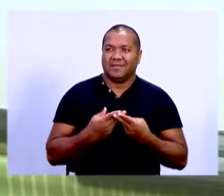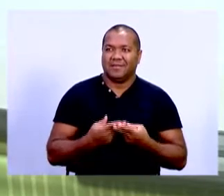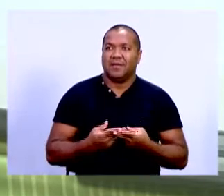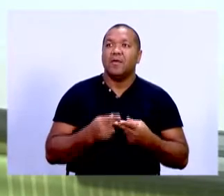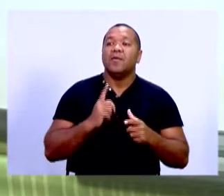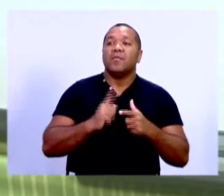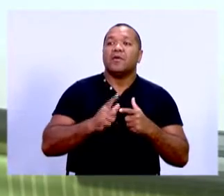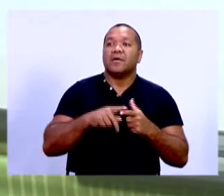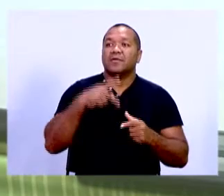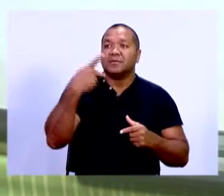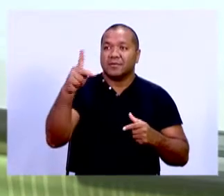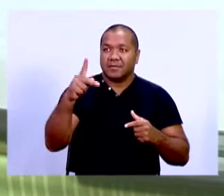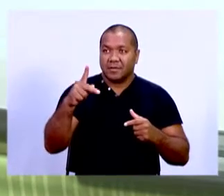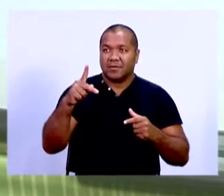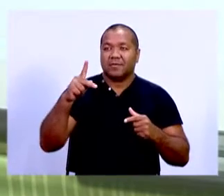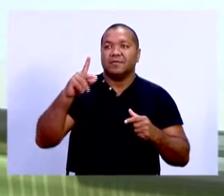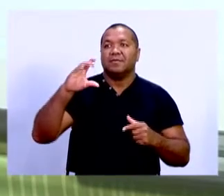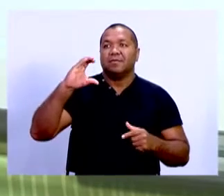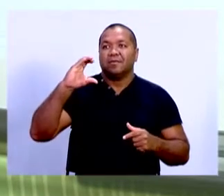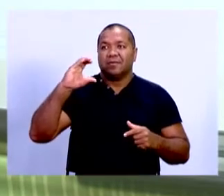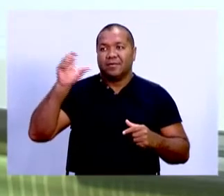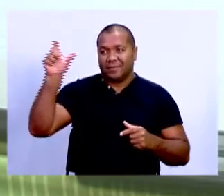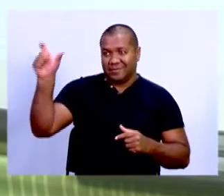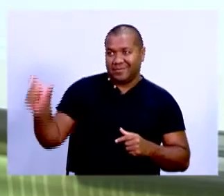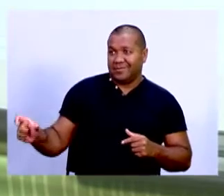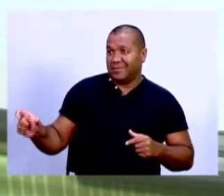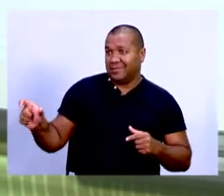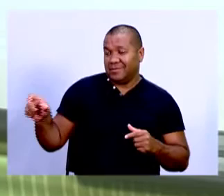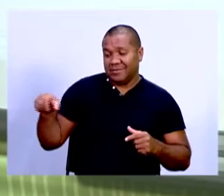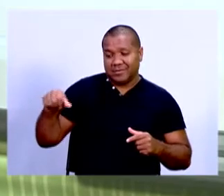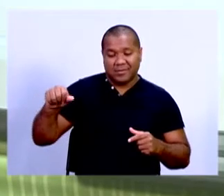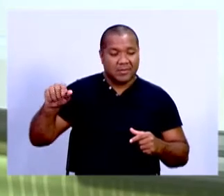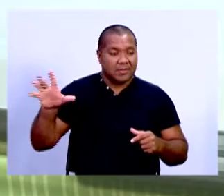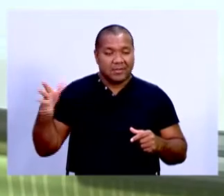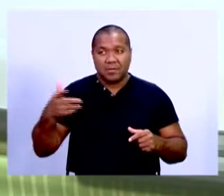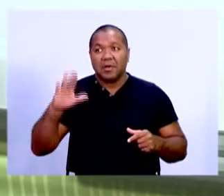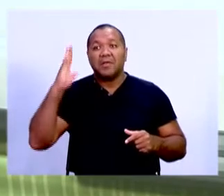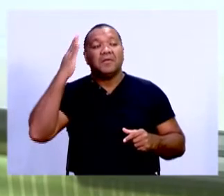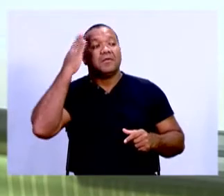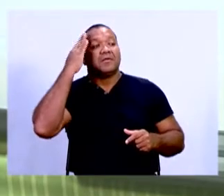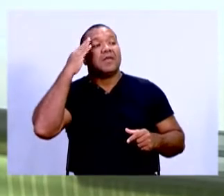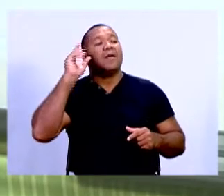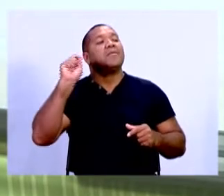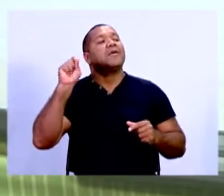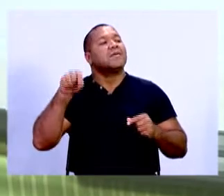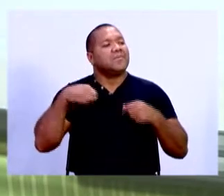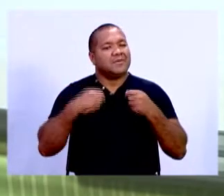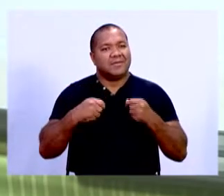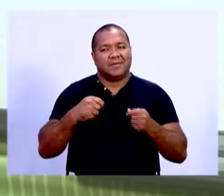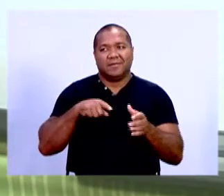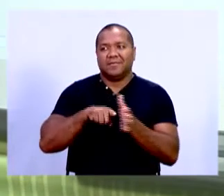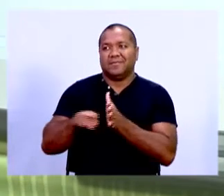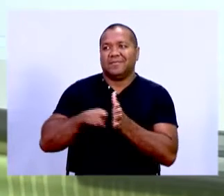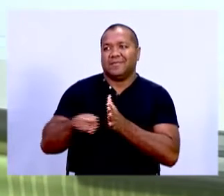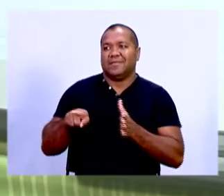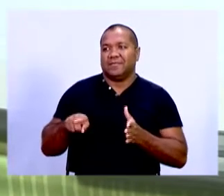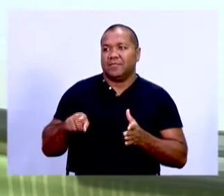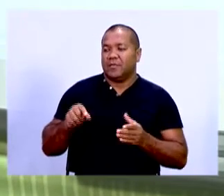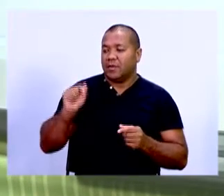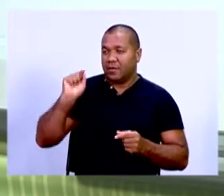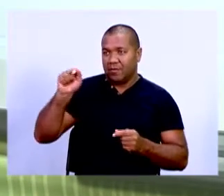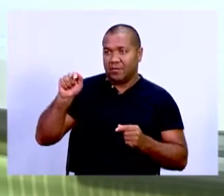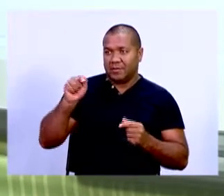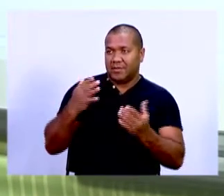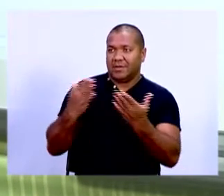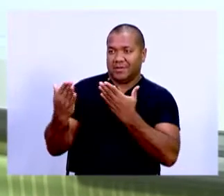seu cliente nem sempre ele está acessível para estar respondendo todos os questionamentos que o analista vai fazer, que você, analista,